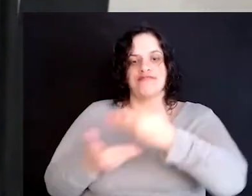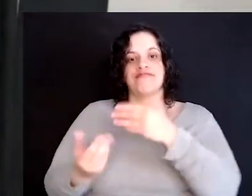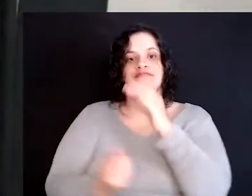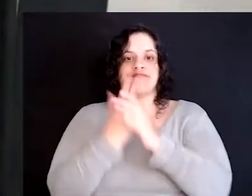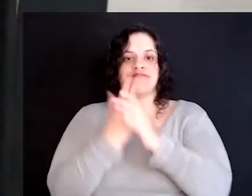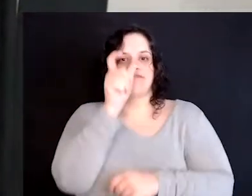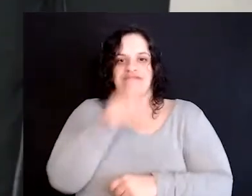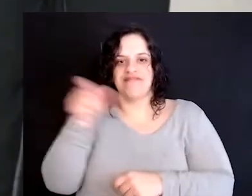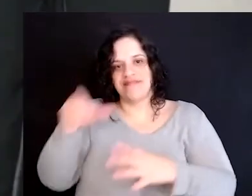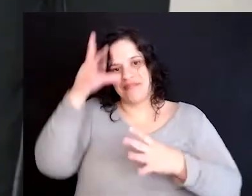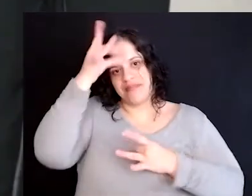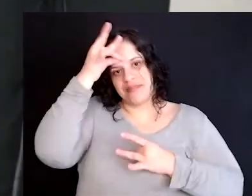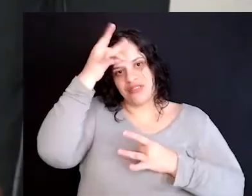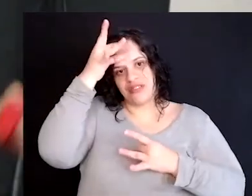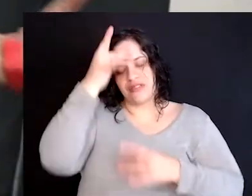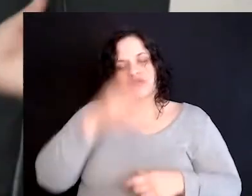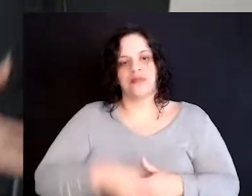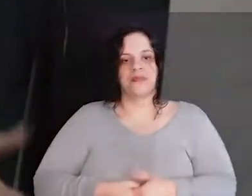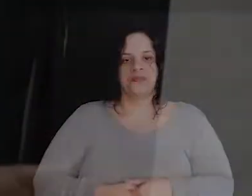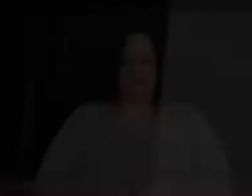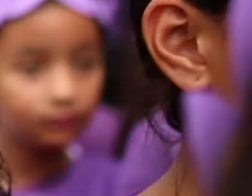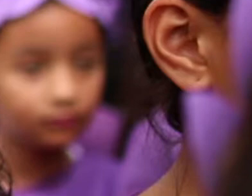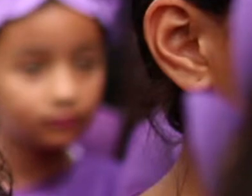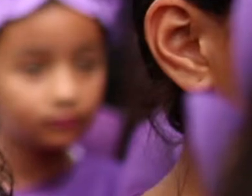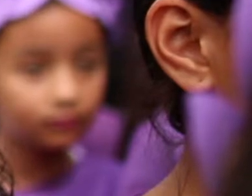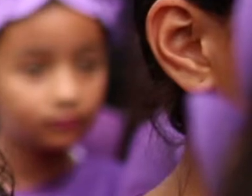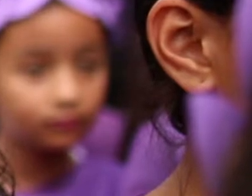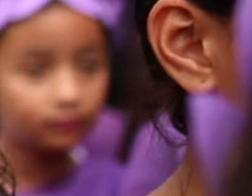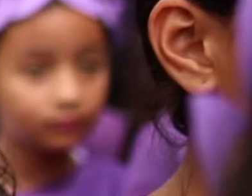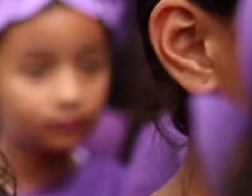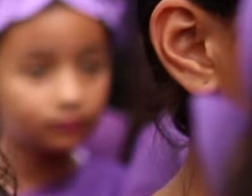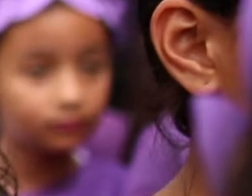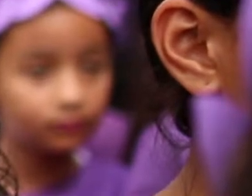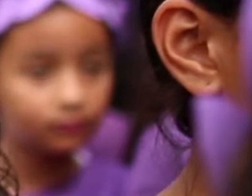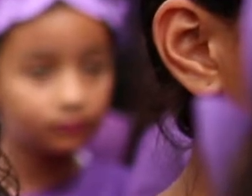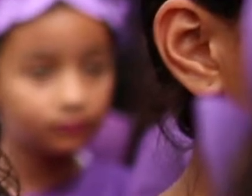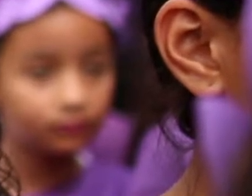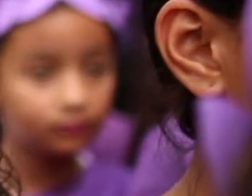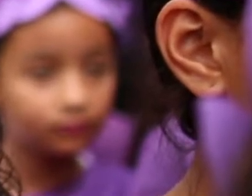a gente trouxe um pouquinho desses personagens.